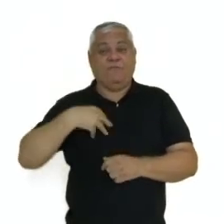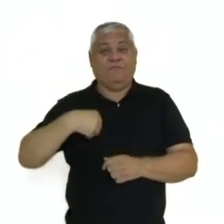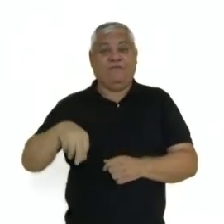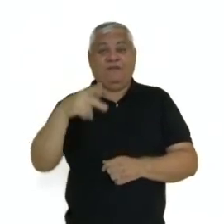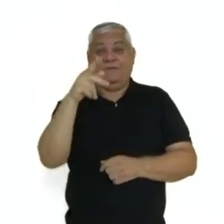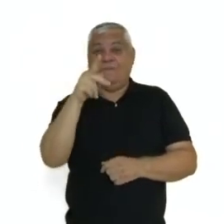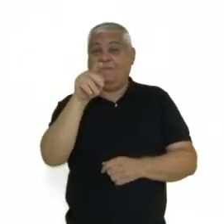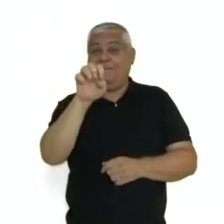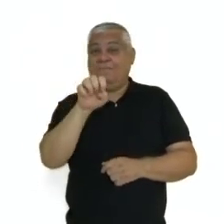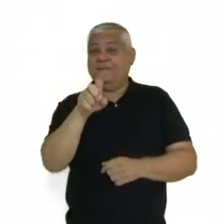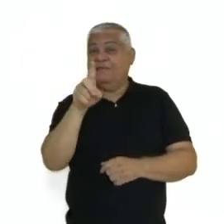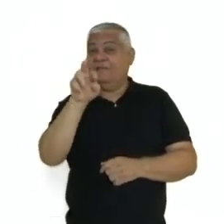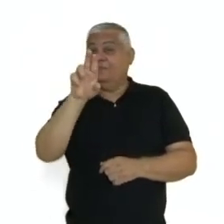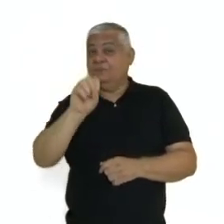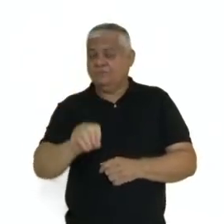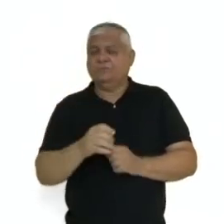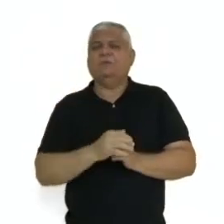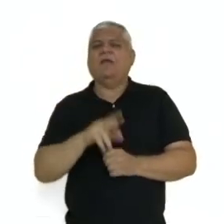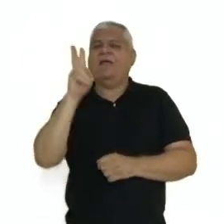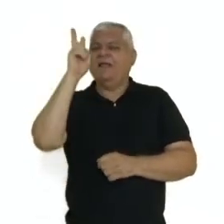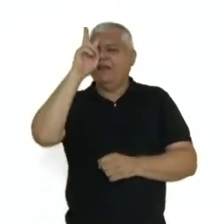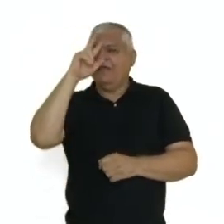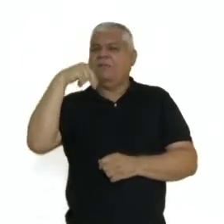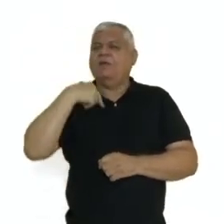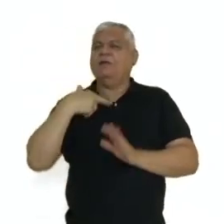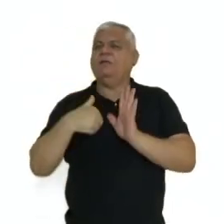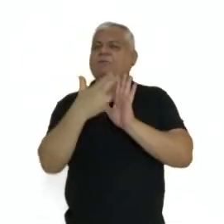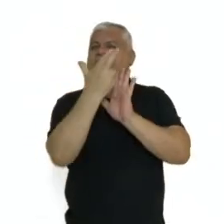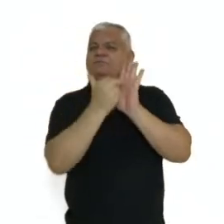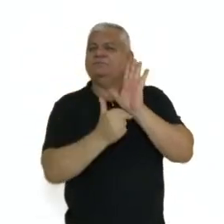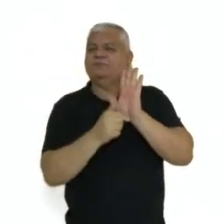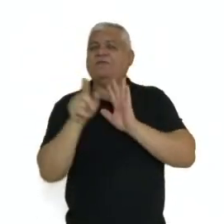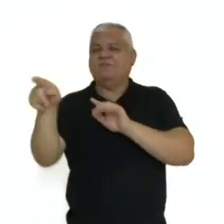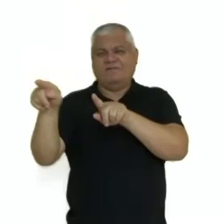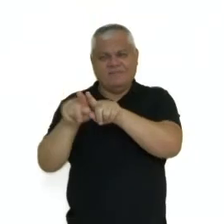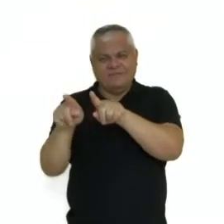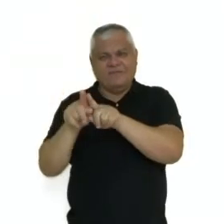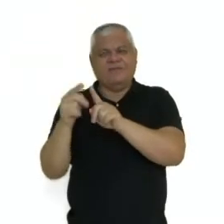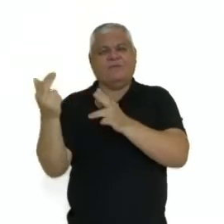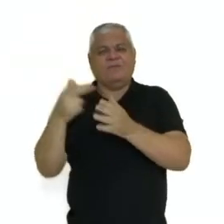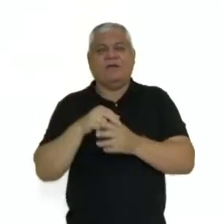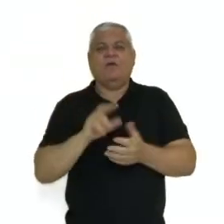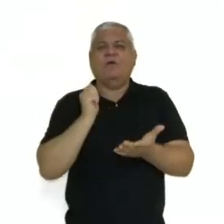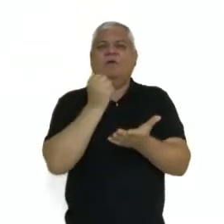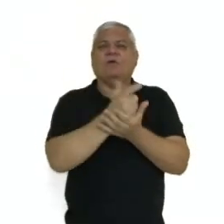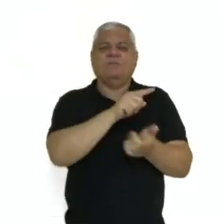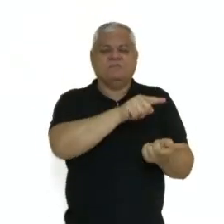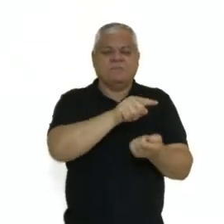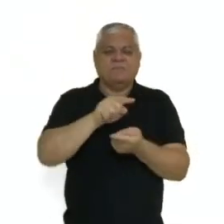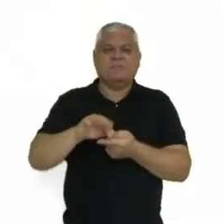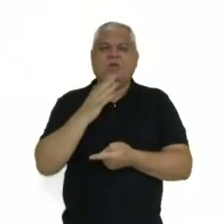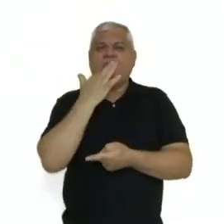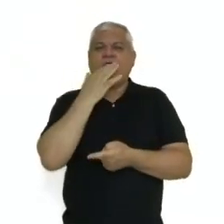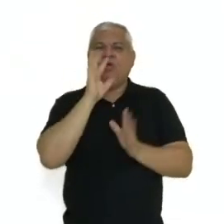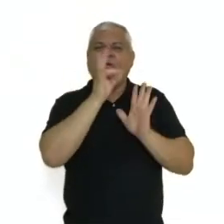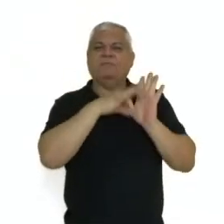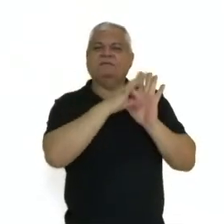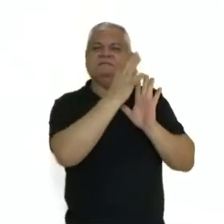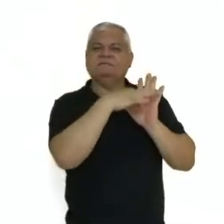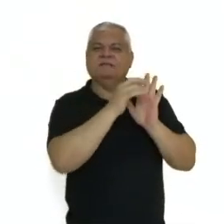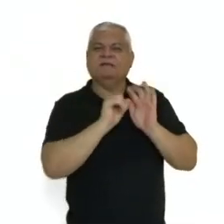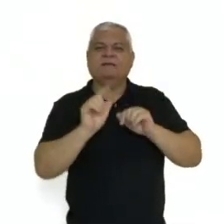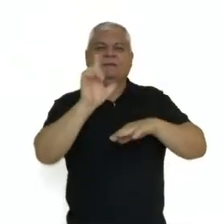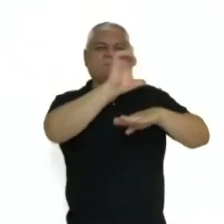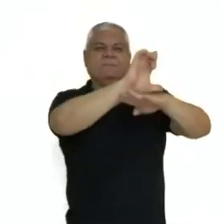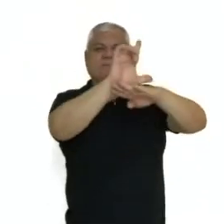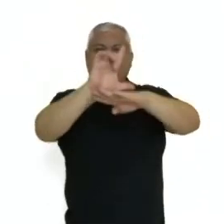Lembre-se ainda que eu às vezes pintava quadros, e você também, pois agora comprei tintas de acrílico, pincéis e telas. É